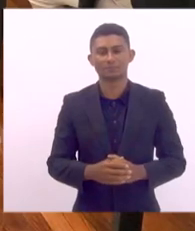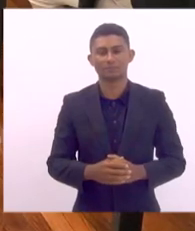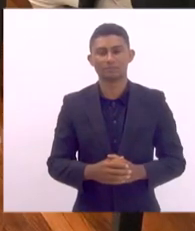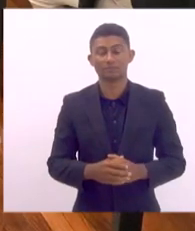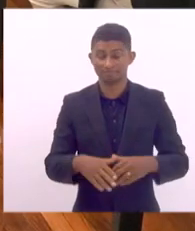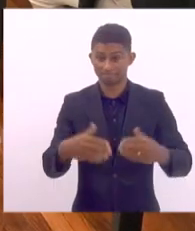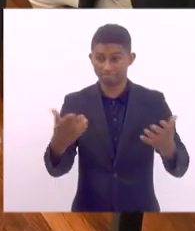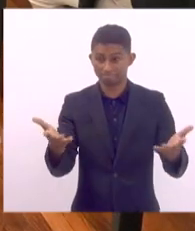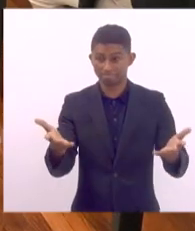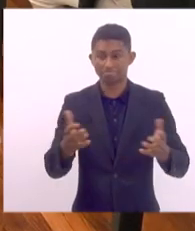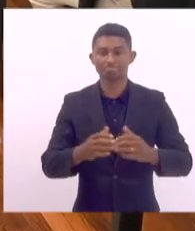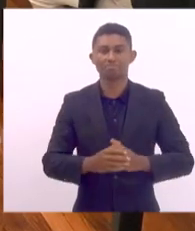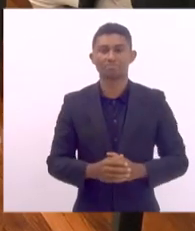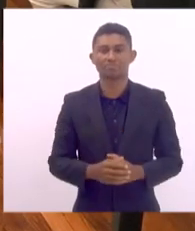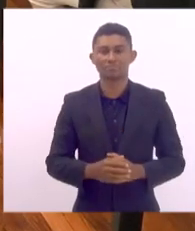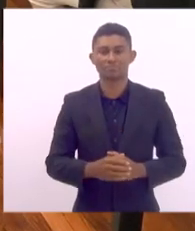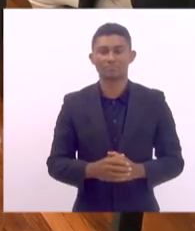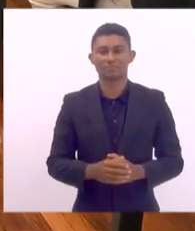Então,